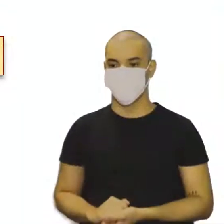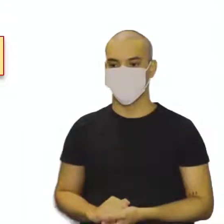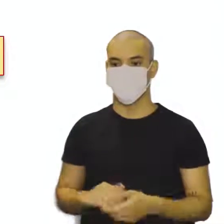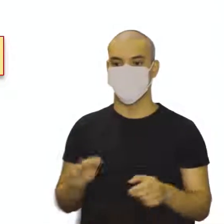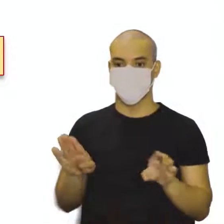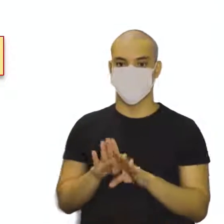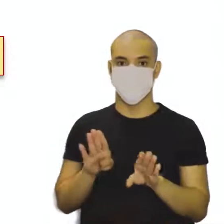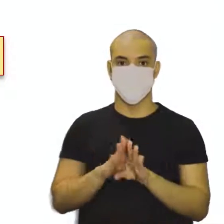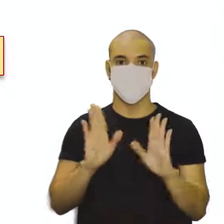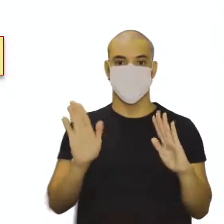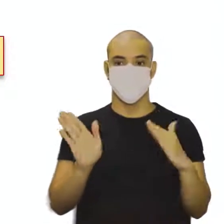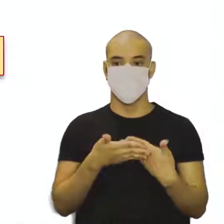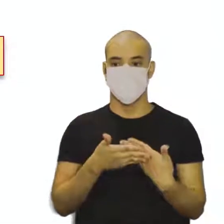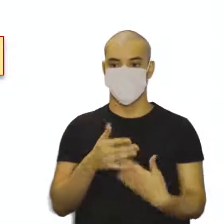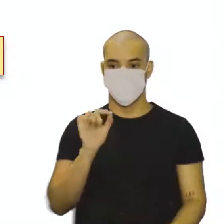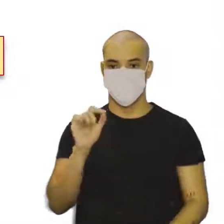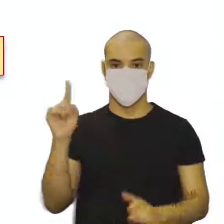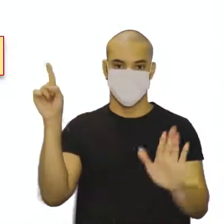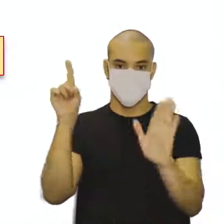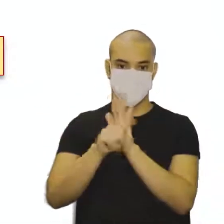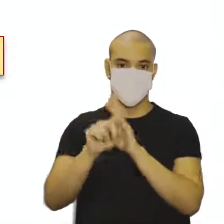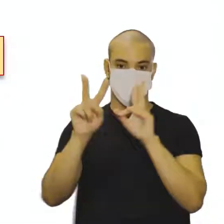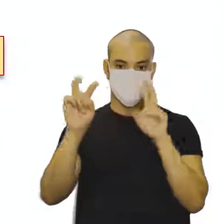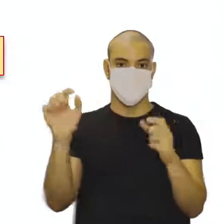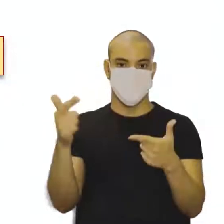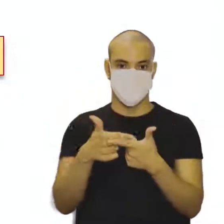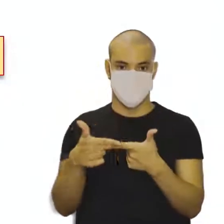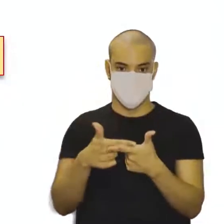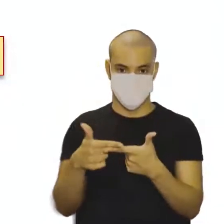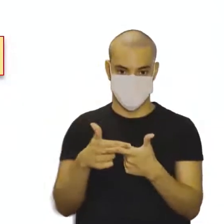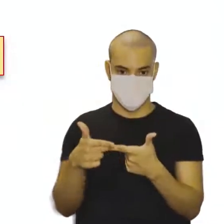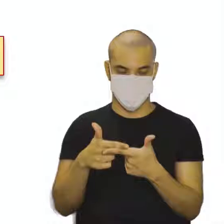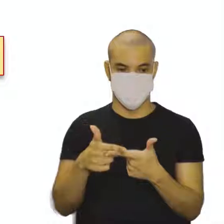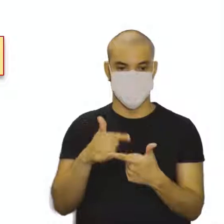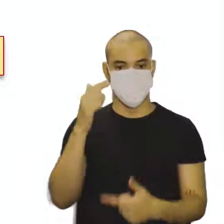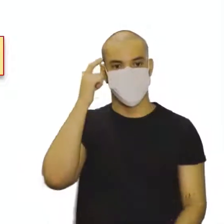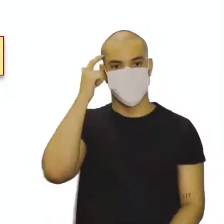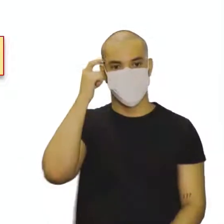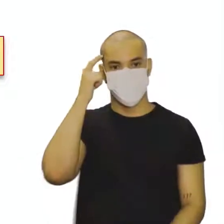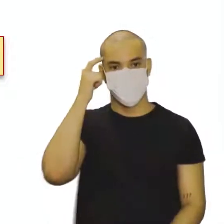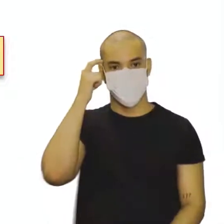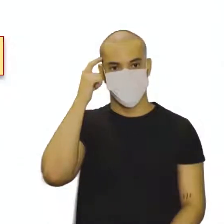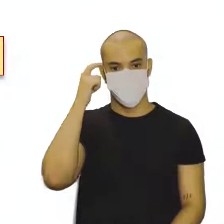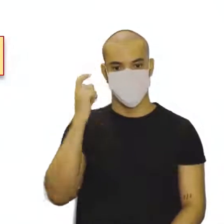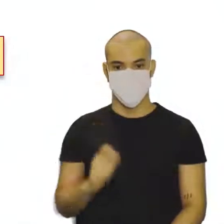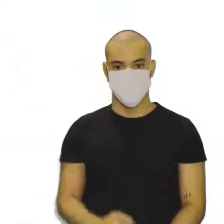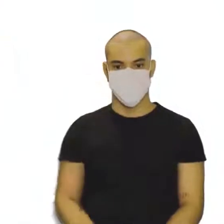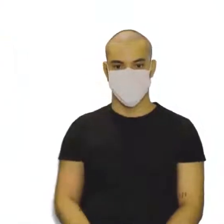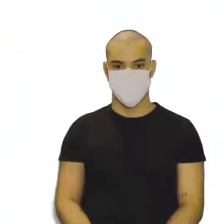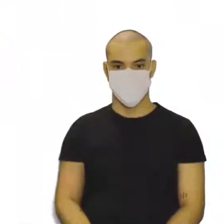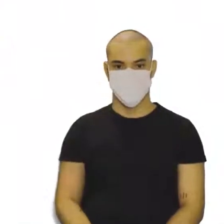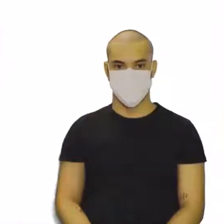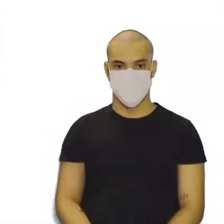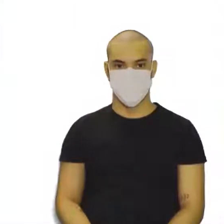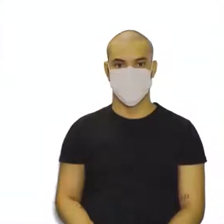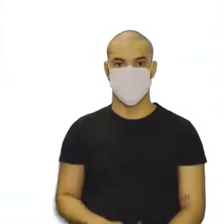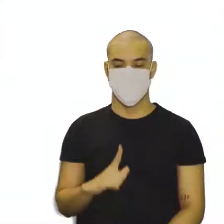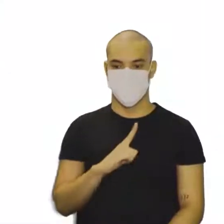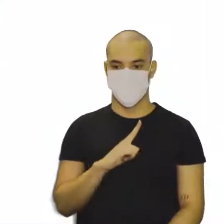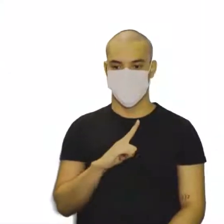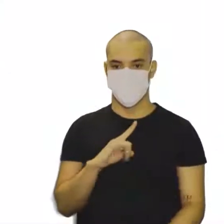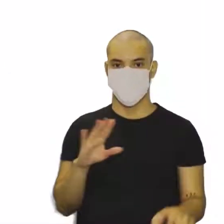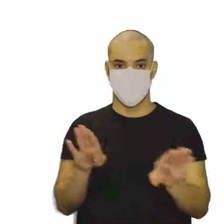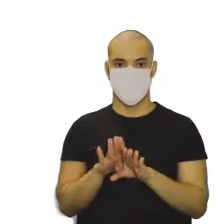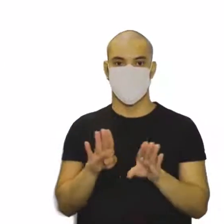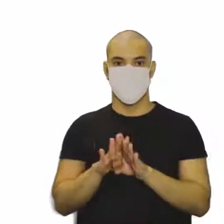para fechar a questão dos nossos problemas, que seriam as anormalidades, nós temos aí